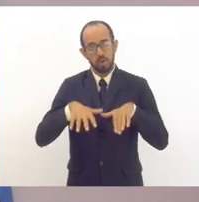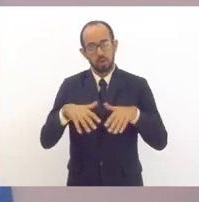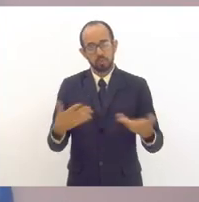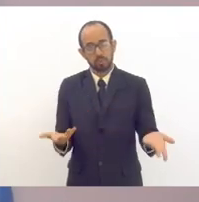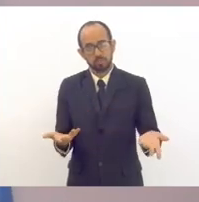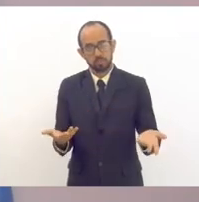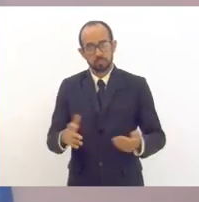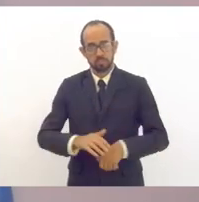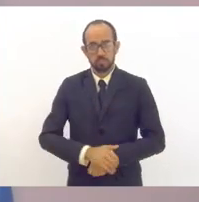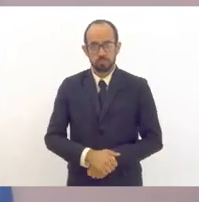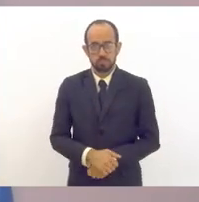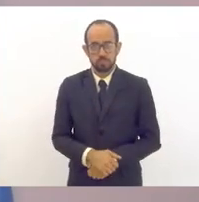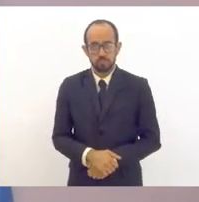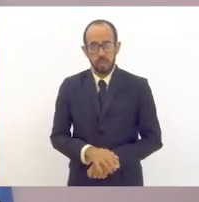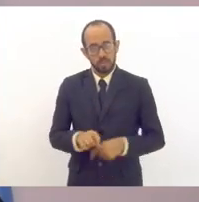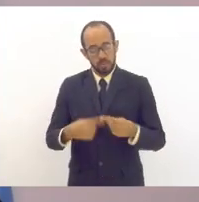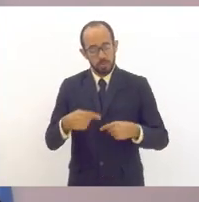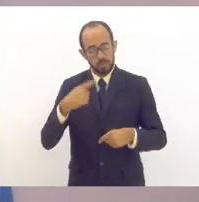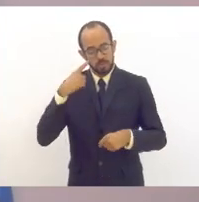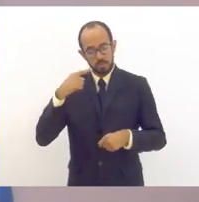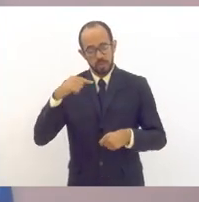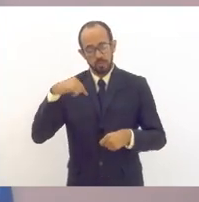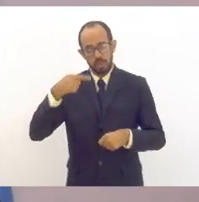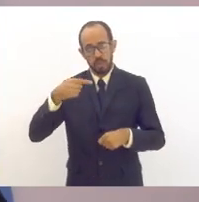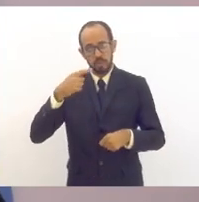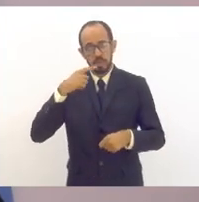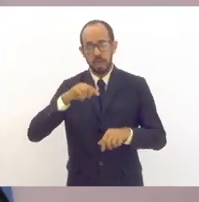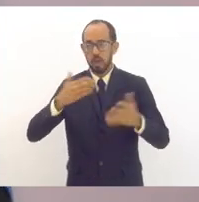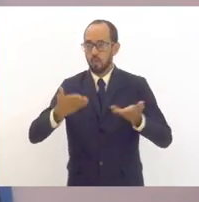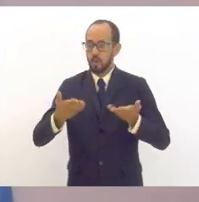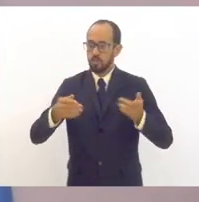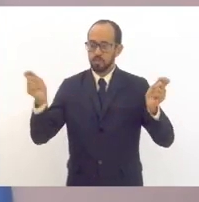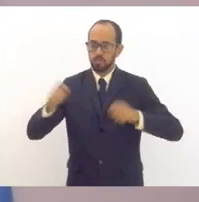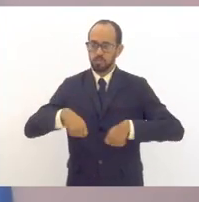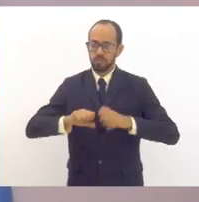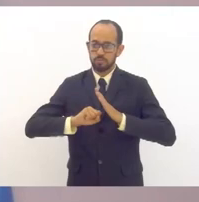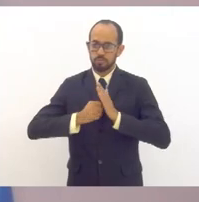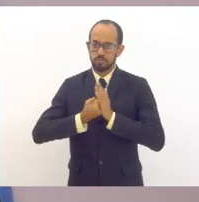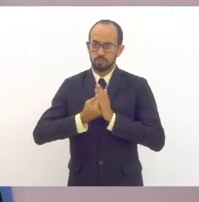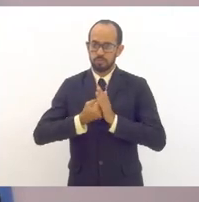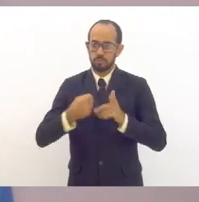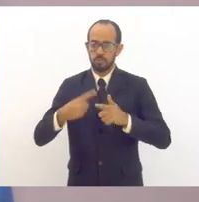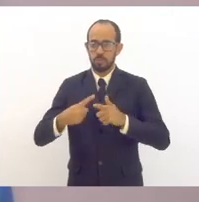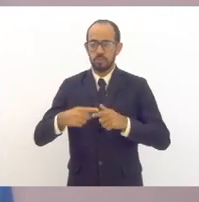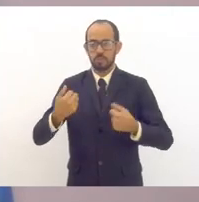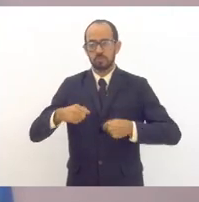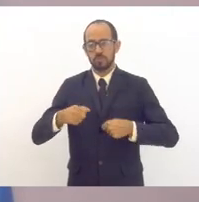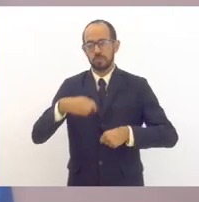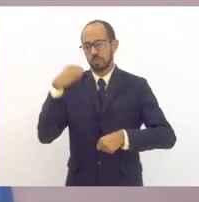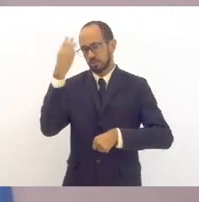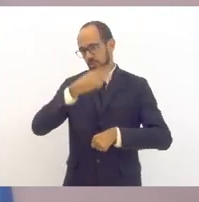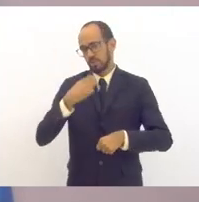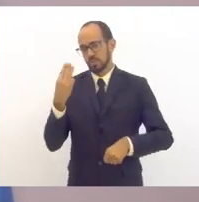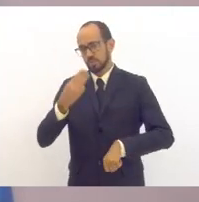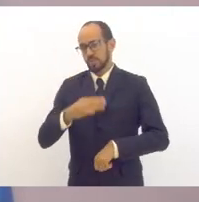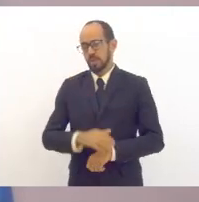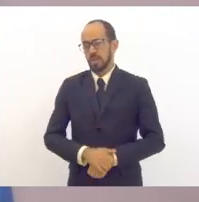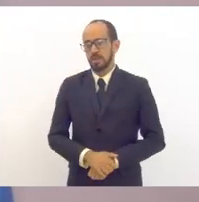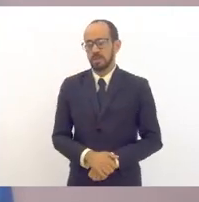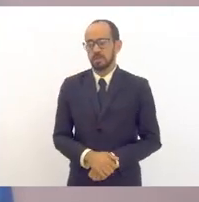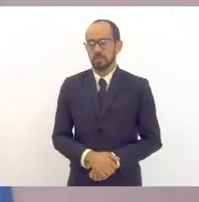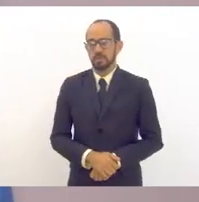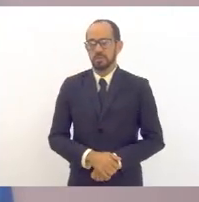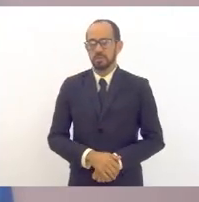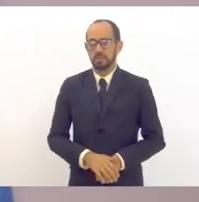a gente enfrenta então não dá para enfrentar os ventos que a gente vai precisar ter no mínimo três horas para que a gente possa se ter